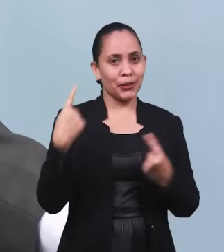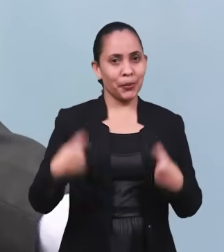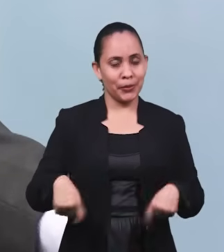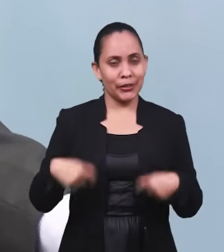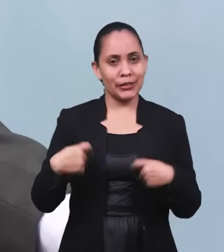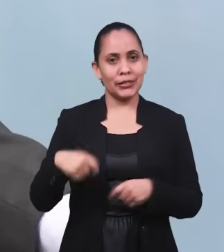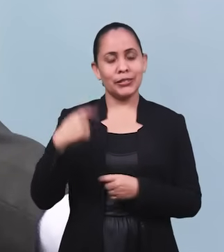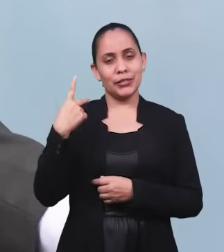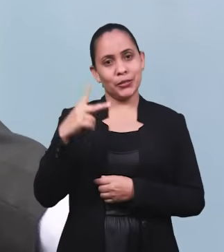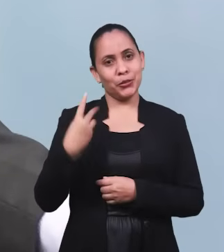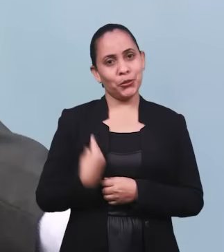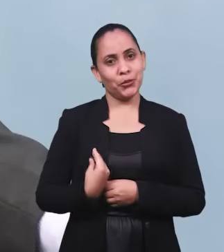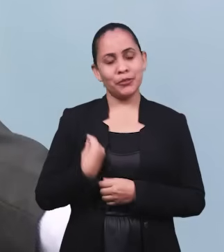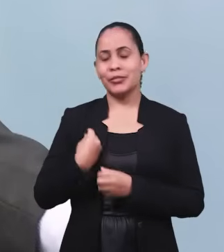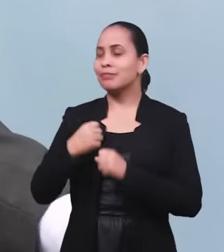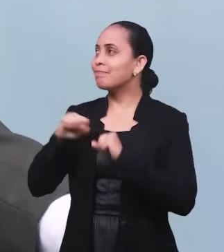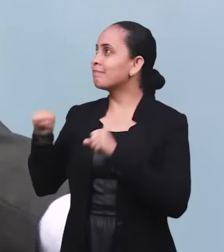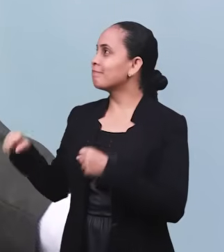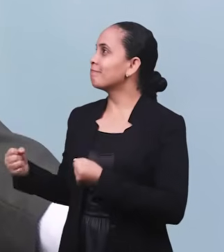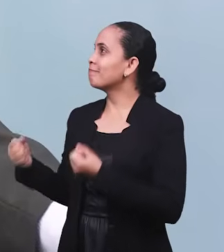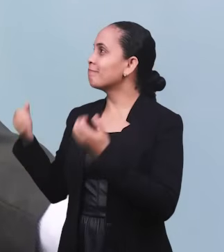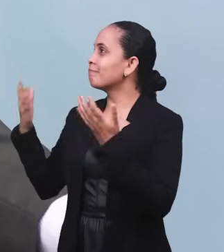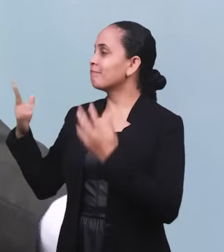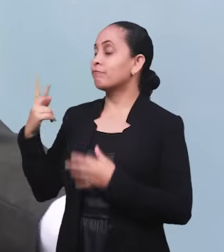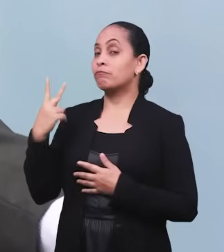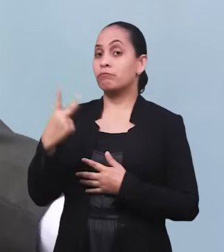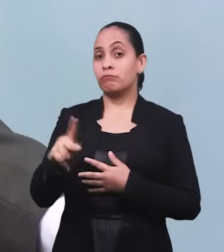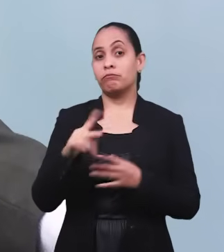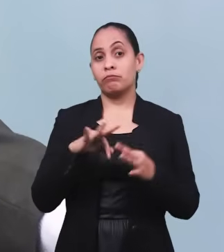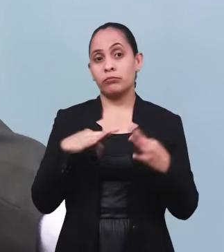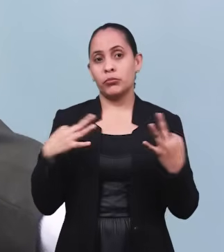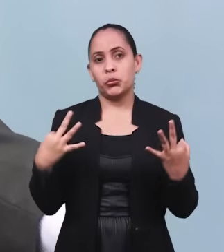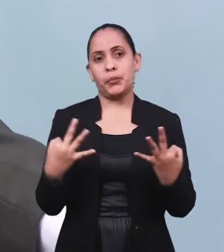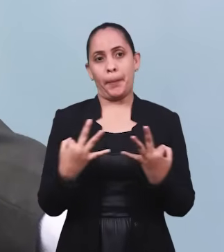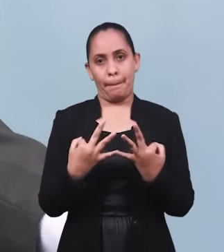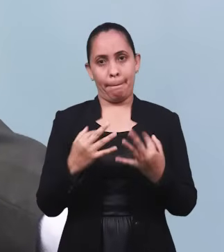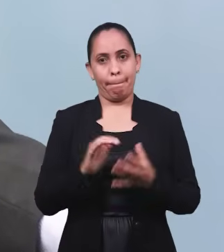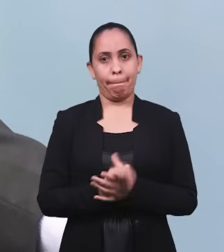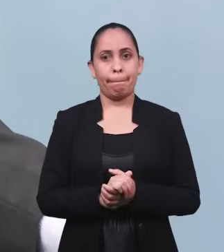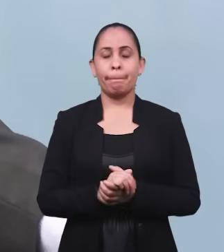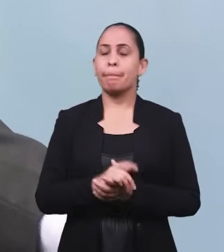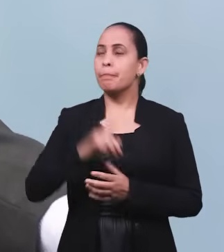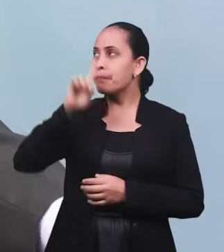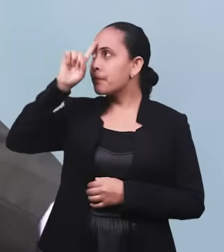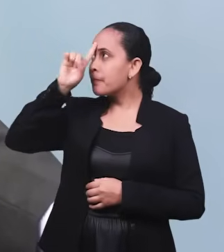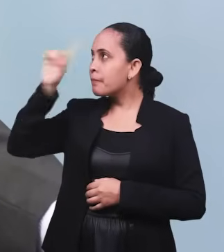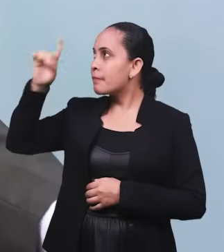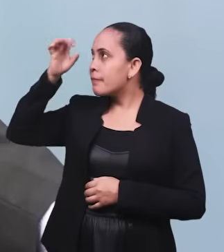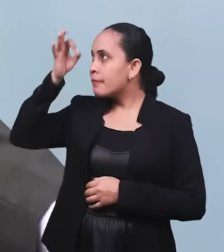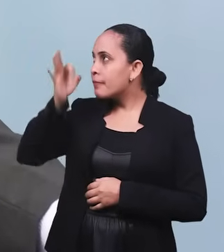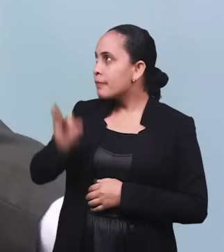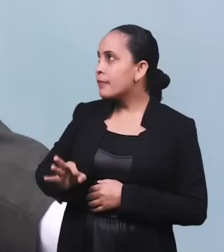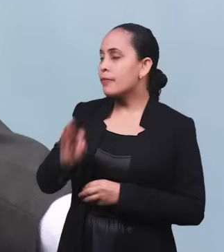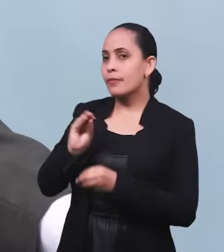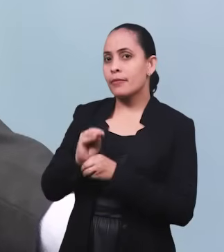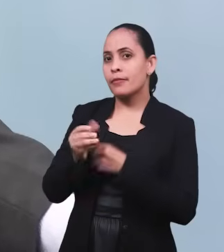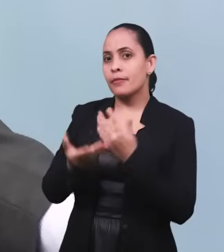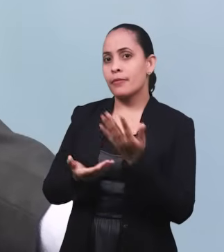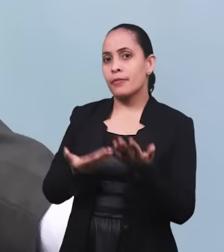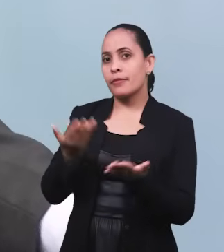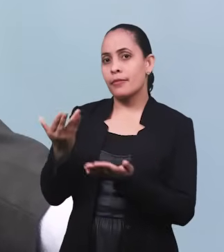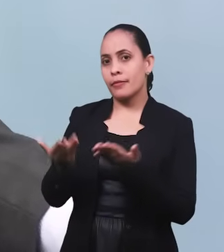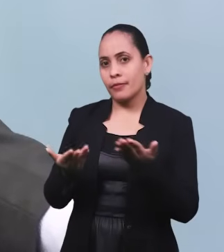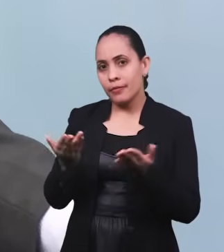necessidades, a sua vida, a vida da sua família, ele certamente ele vai colher as